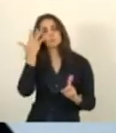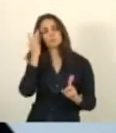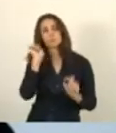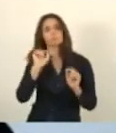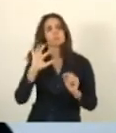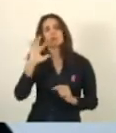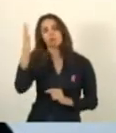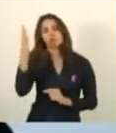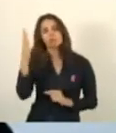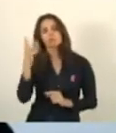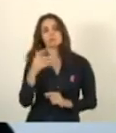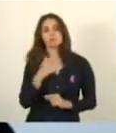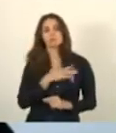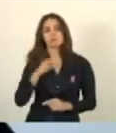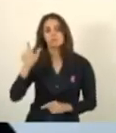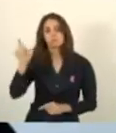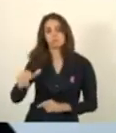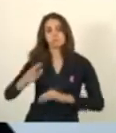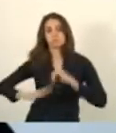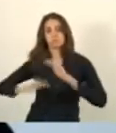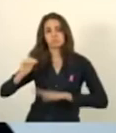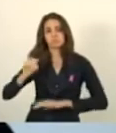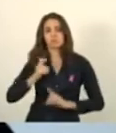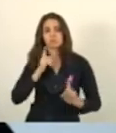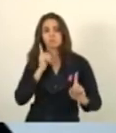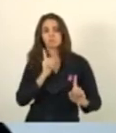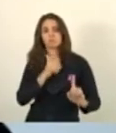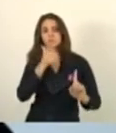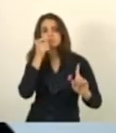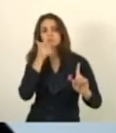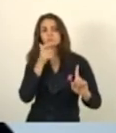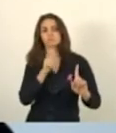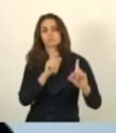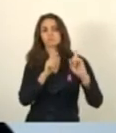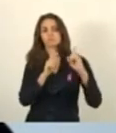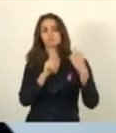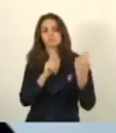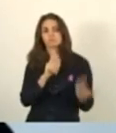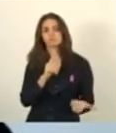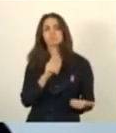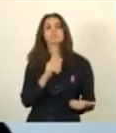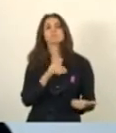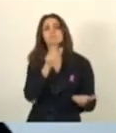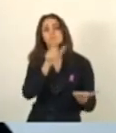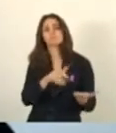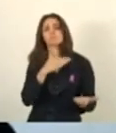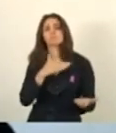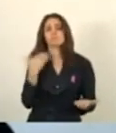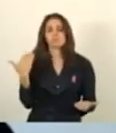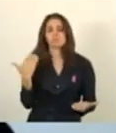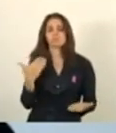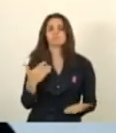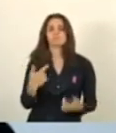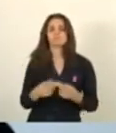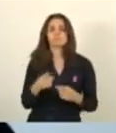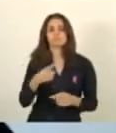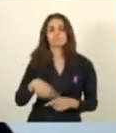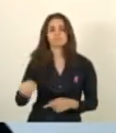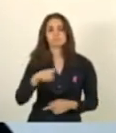levou esse policial militar a cometer esse ato atroz, reprovável pela